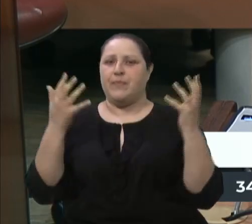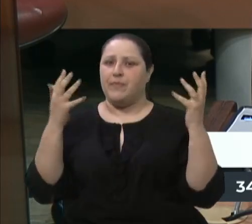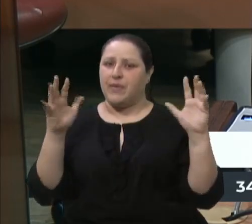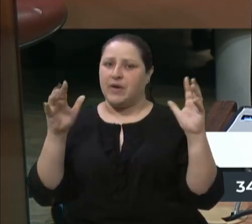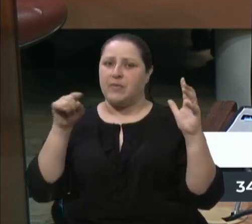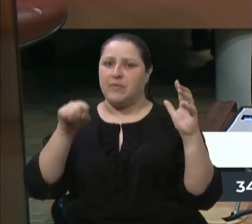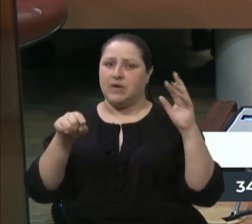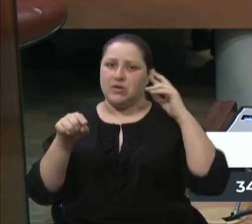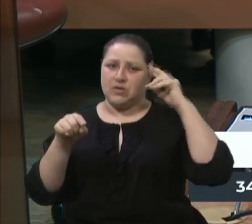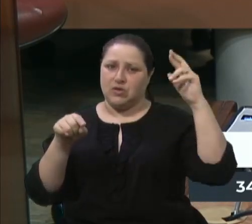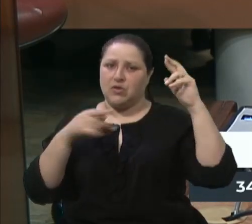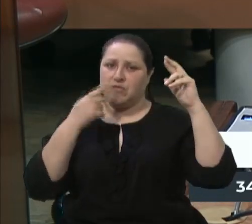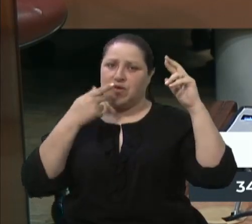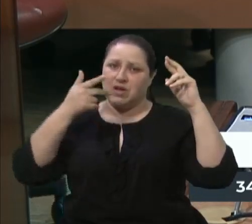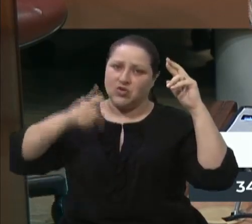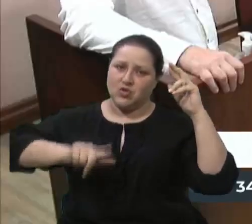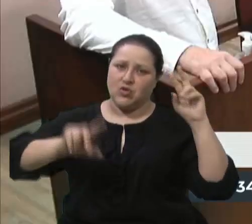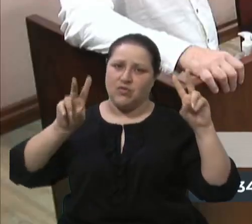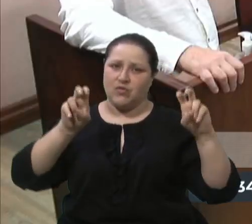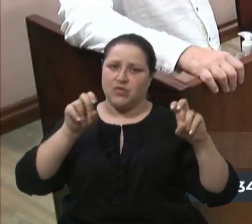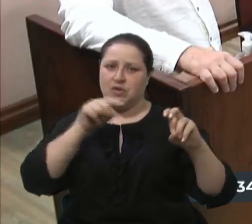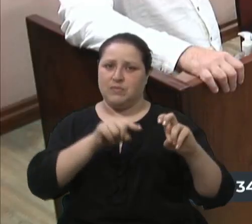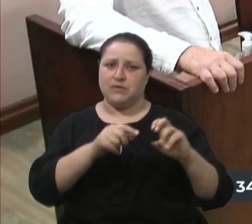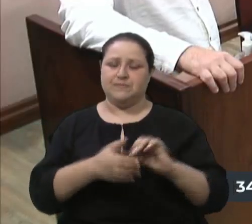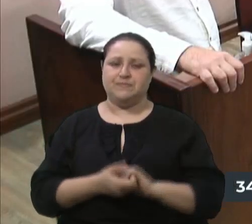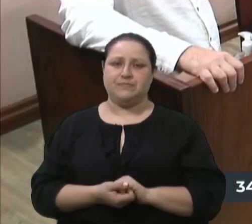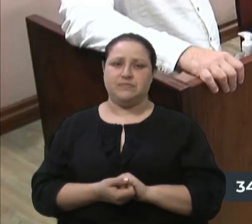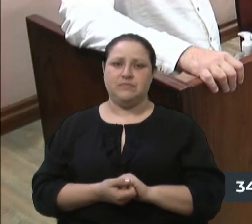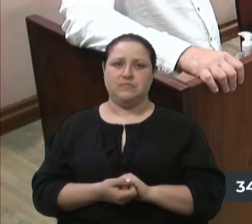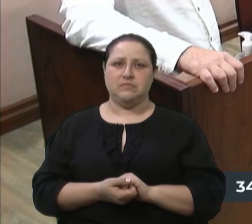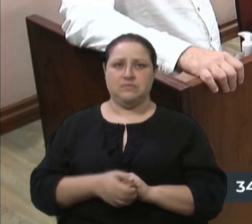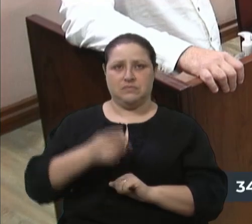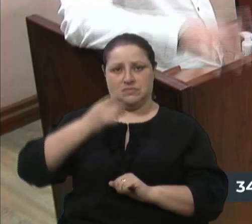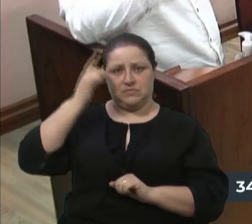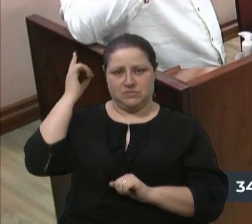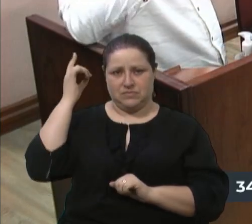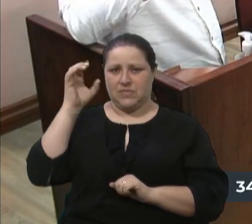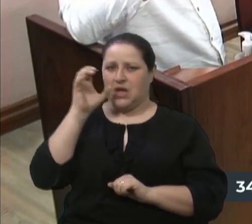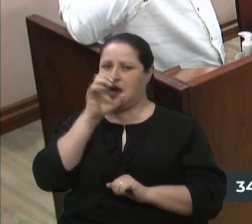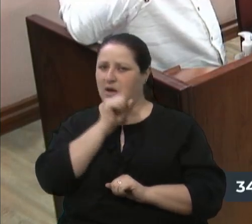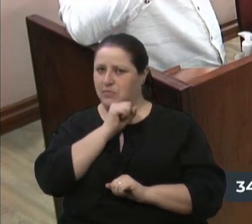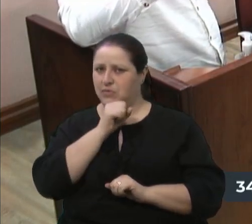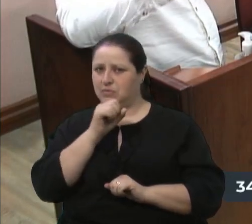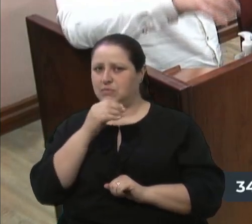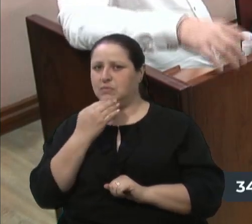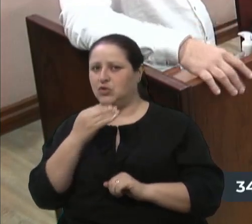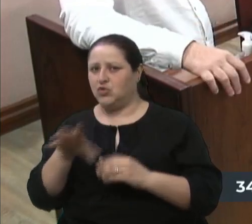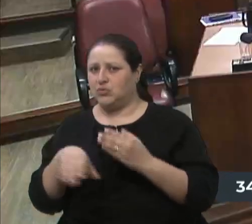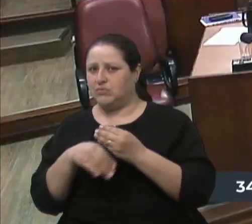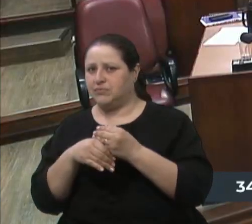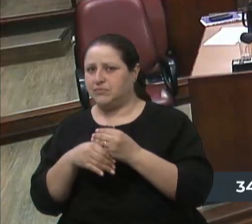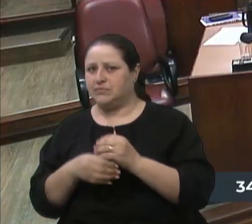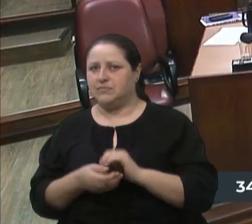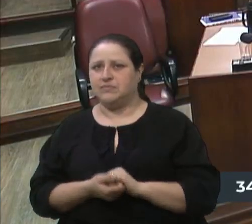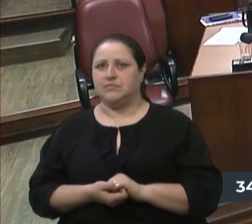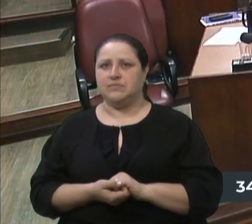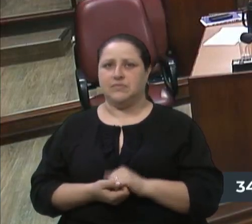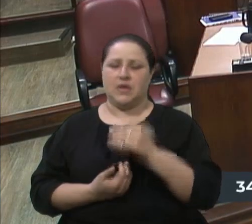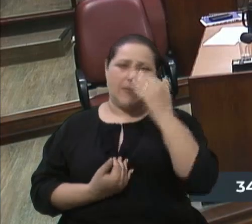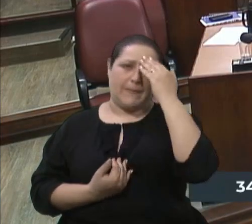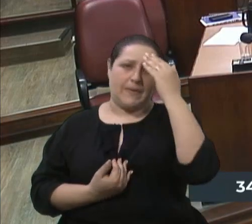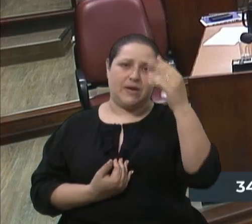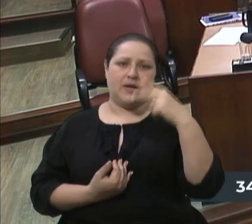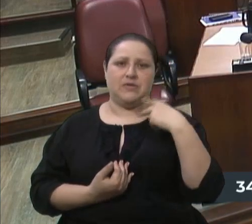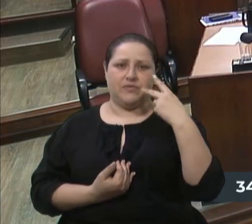esse tema. Obrigado, vereadora Gladys. Vereador Lucas Gil, 25 segundos, pode ser? O senhor tinha pedido a parte? Obrigado,